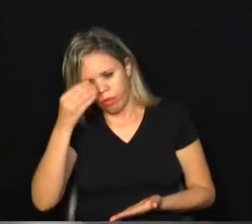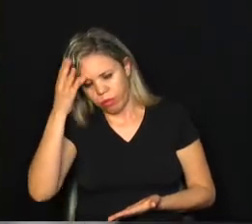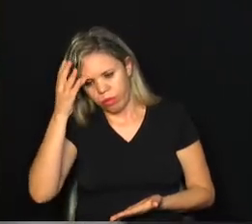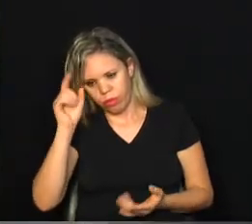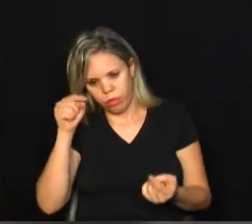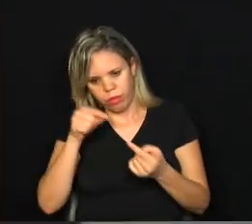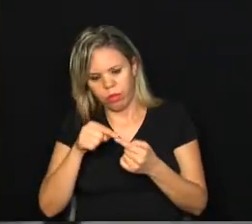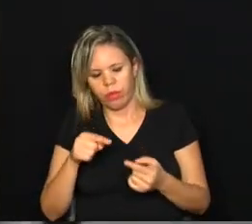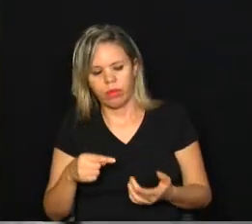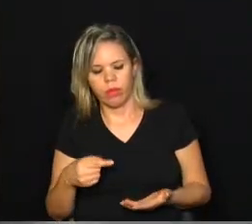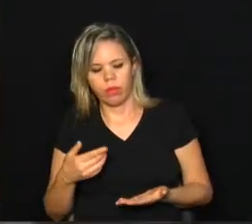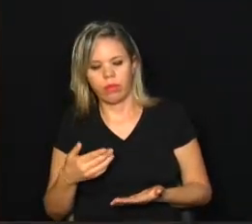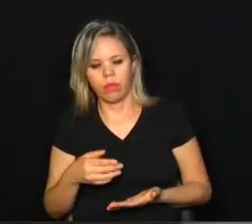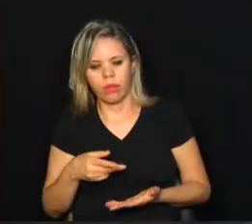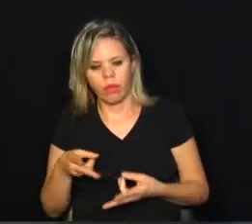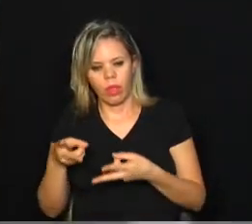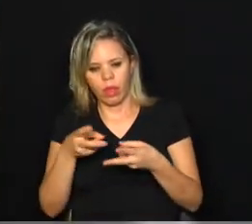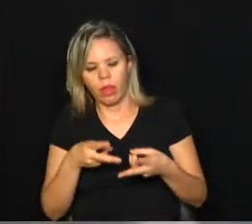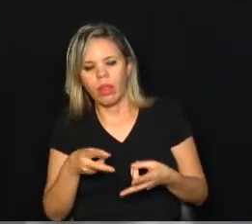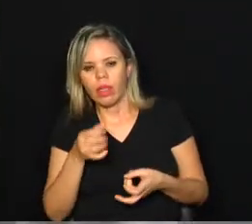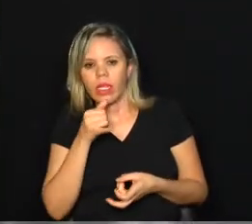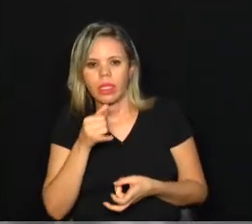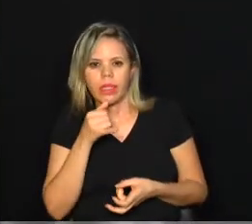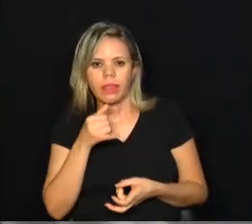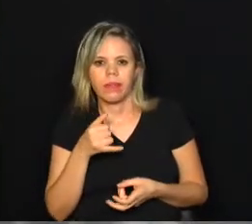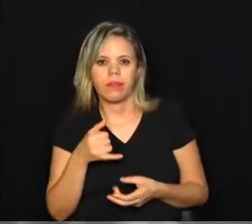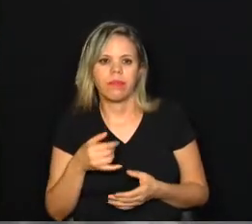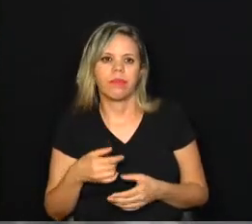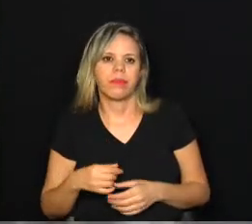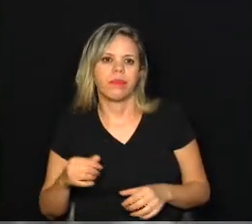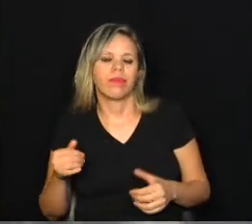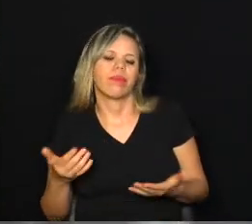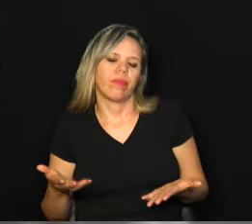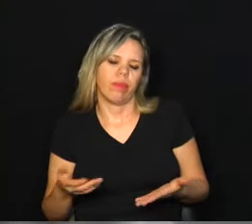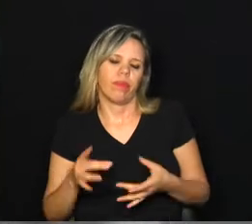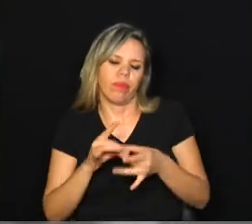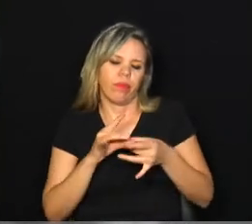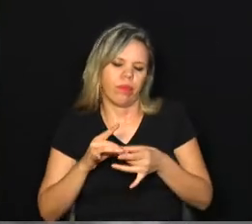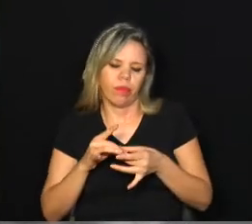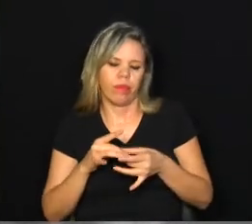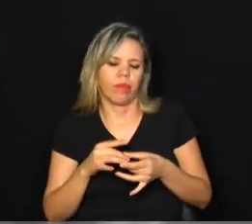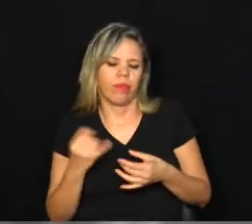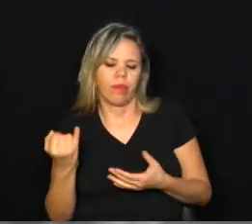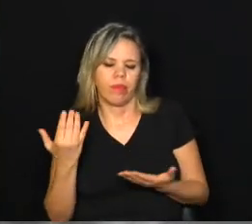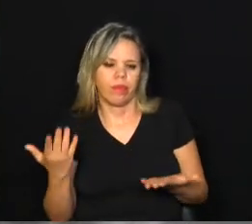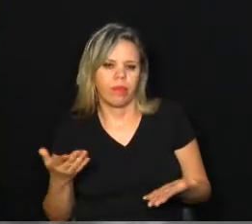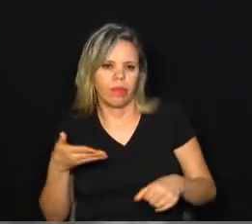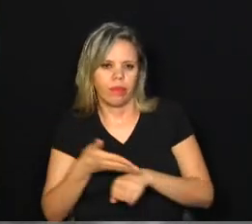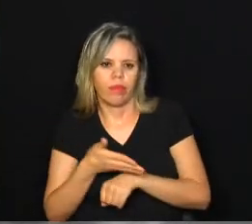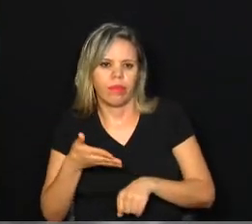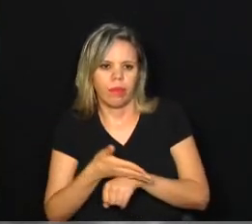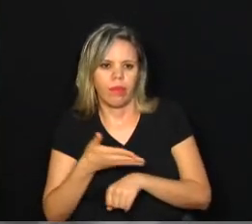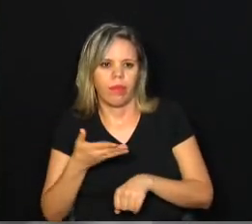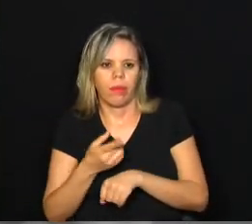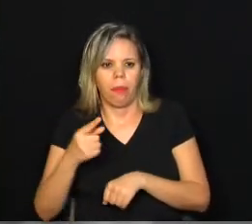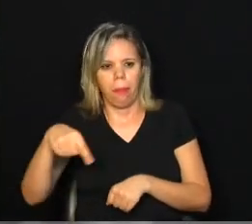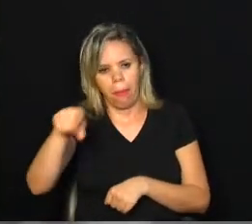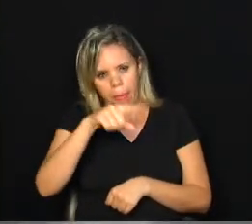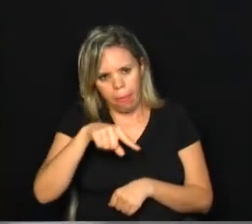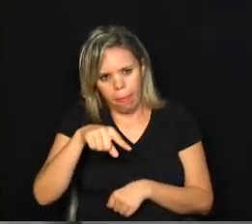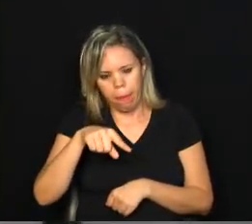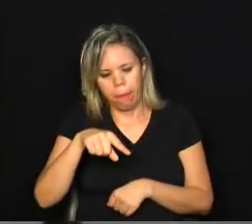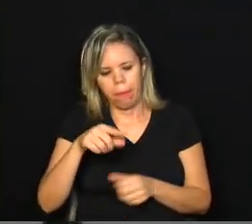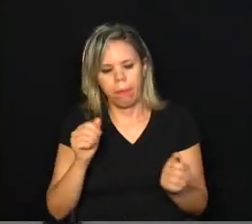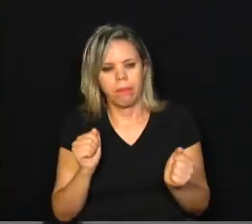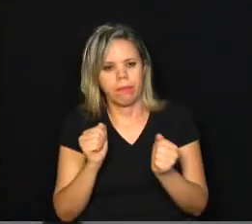ponto fundamental. Então, eu vejo que essa sinergia é fundamental, né? Então, a participação de vocês, inclusive